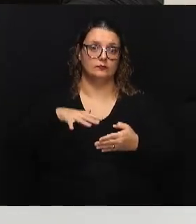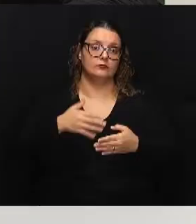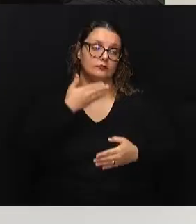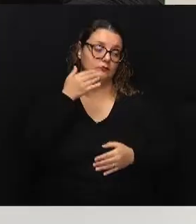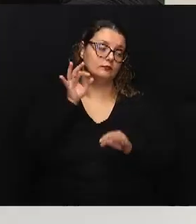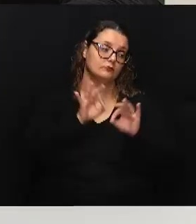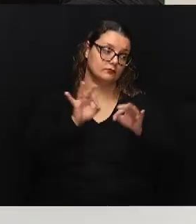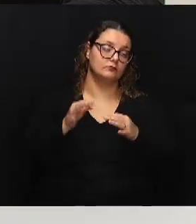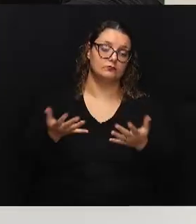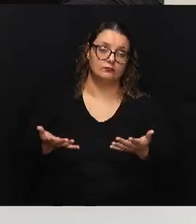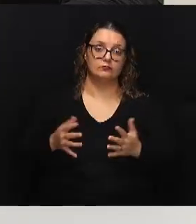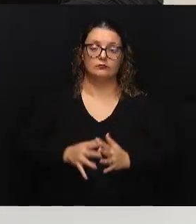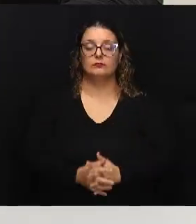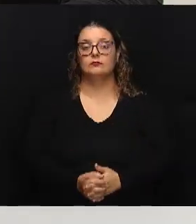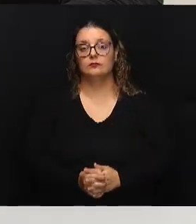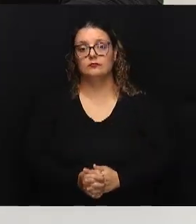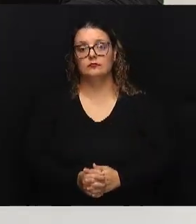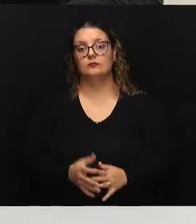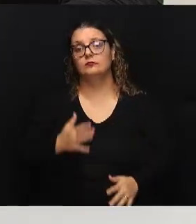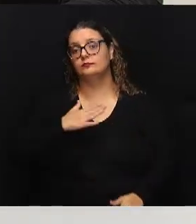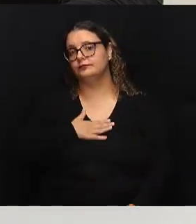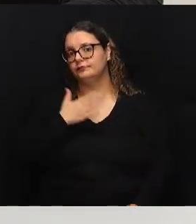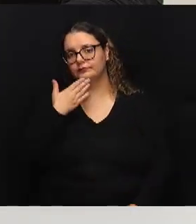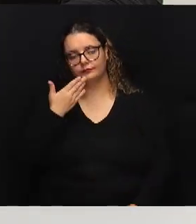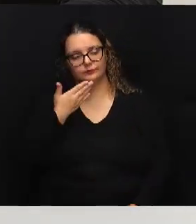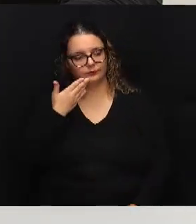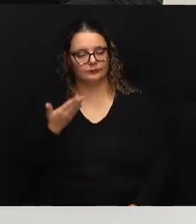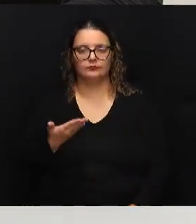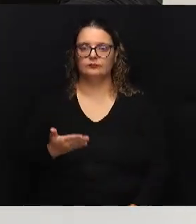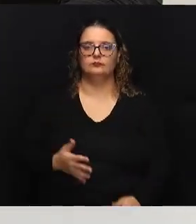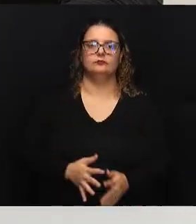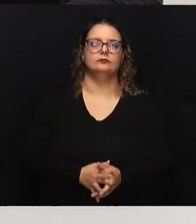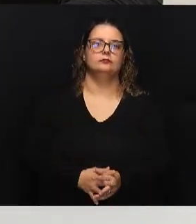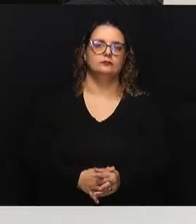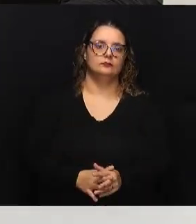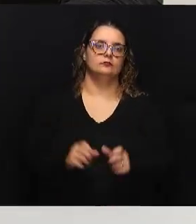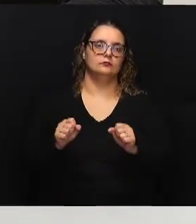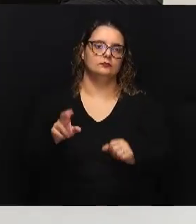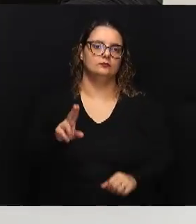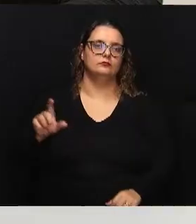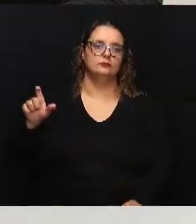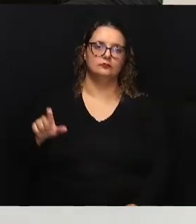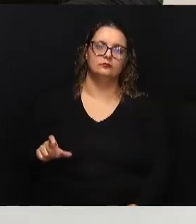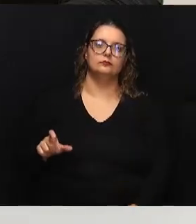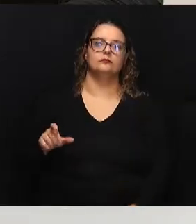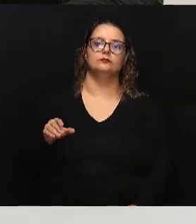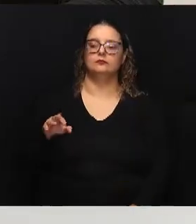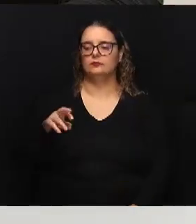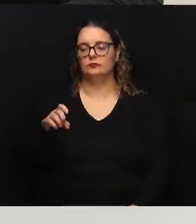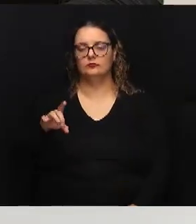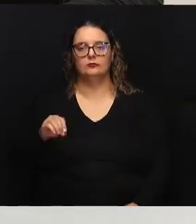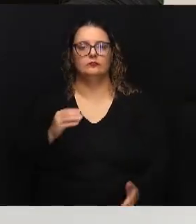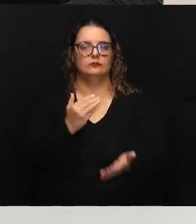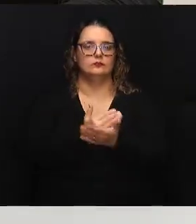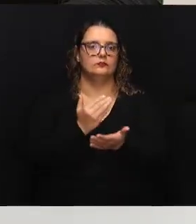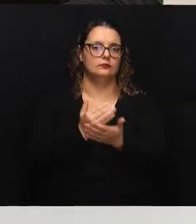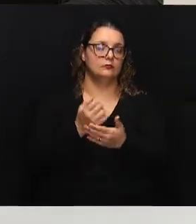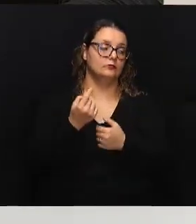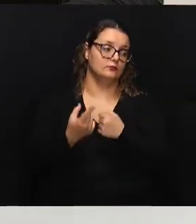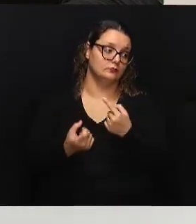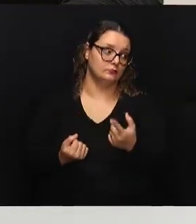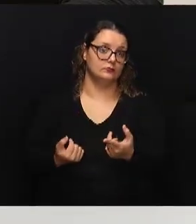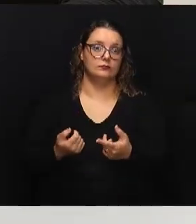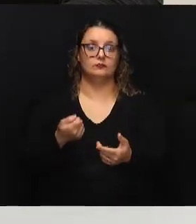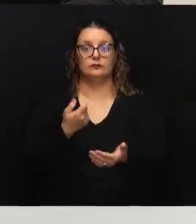planejadas, né? Então, para mim, facilitou muito poder usar o cartão de crédito, poder parcelar determinadas compras.